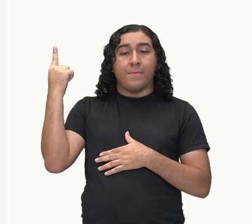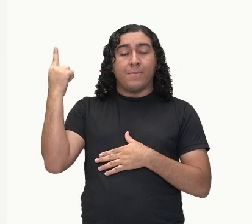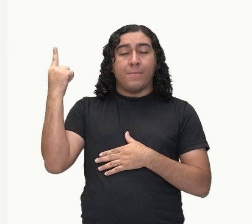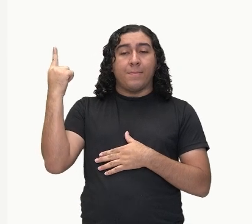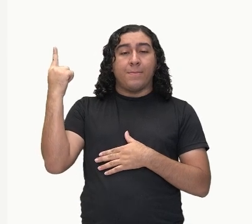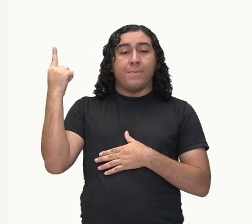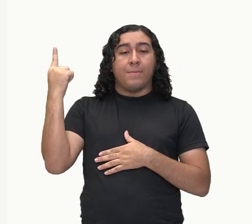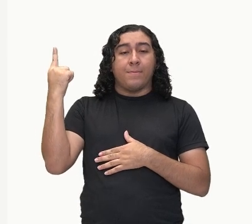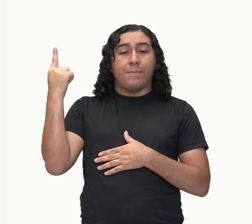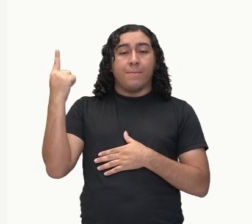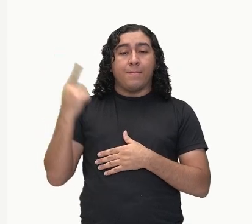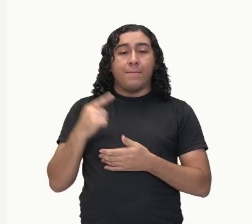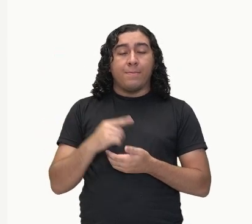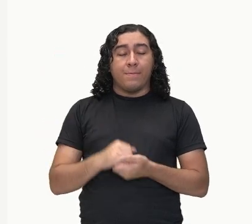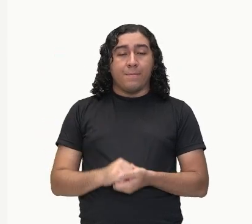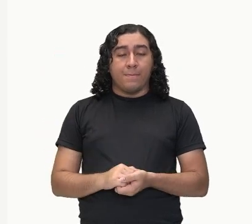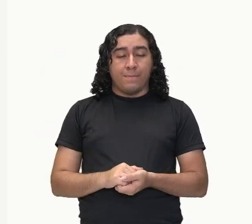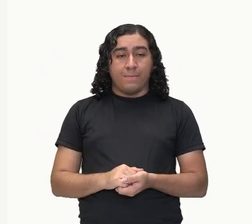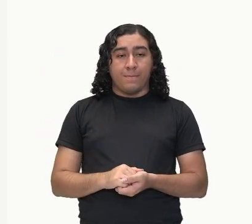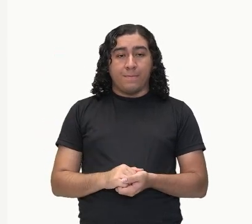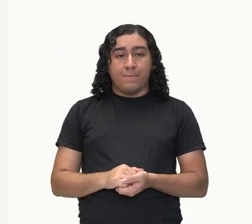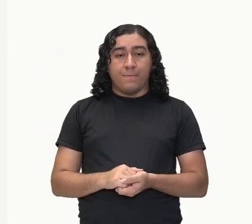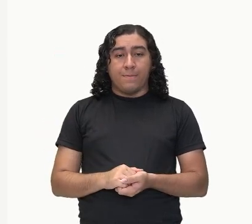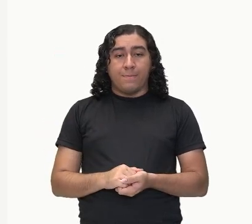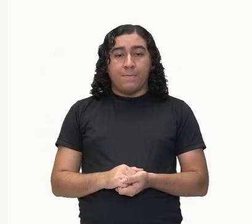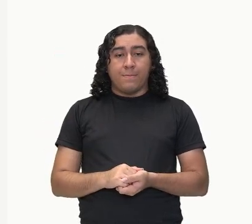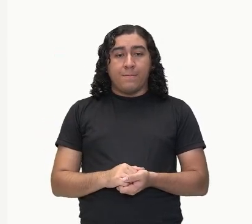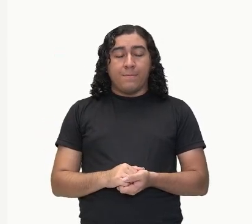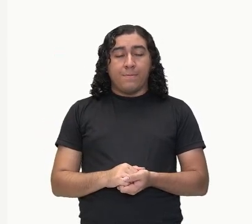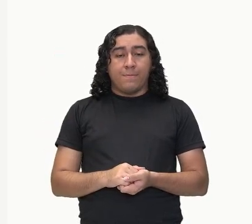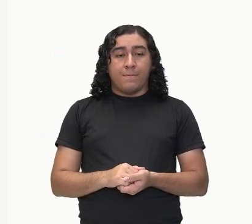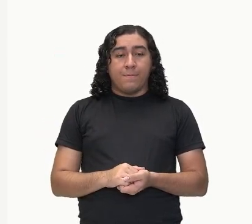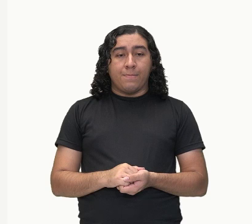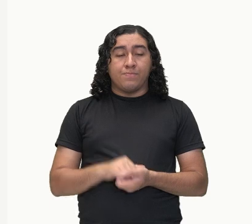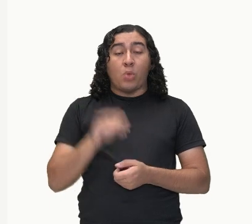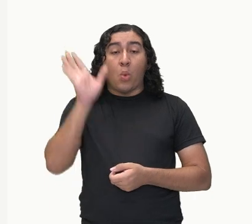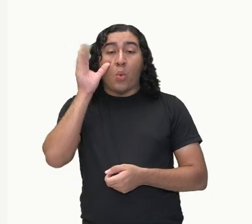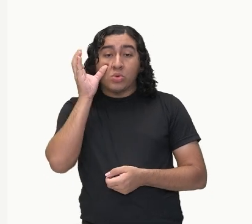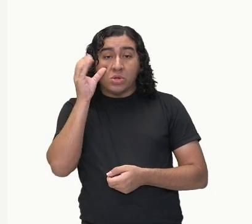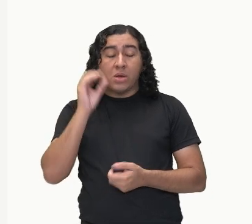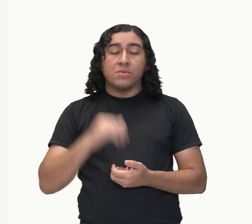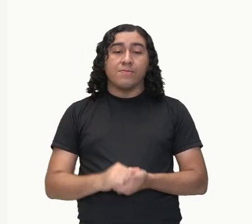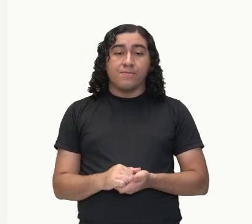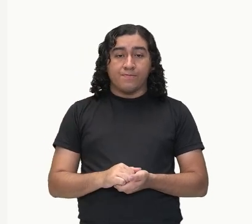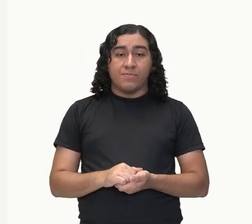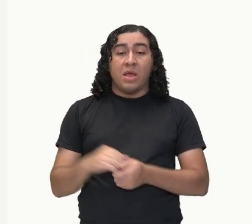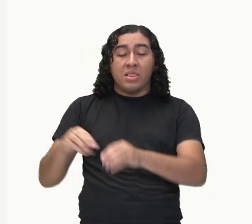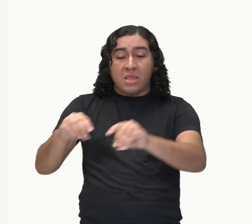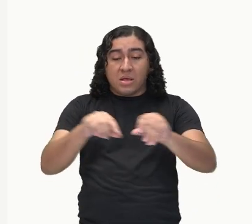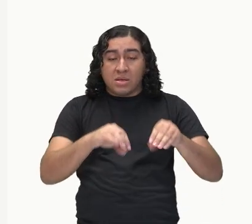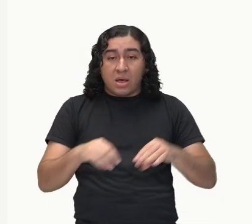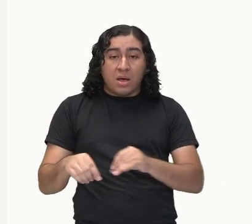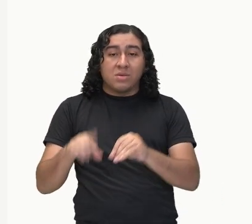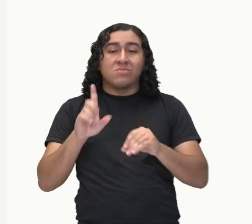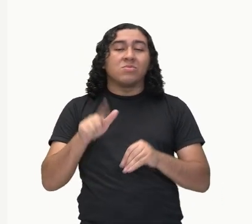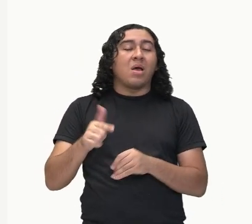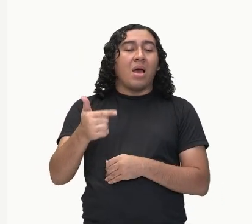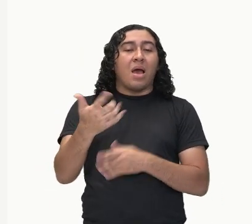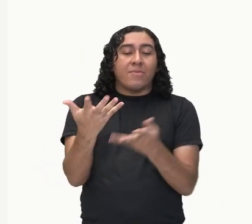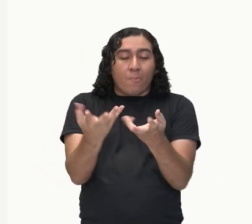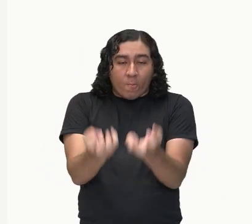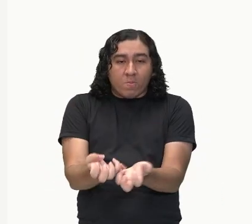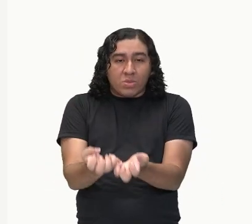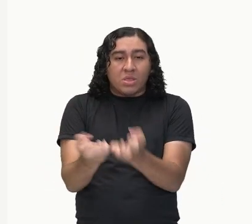escorpiões, insetos e aves como avestruzes. E como curiosidade, os desertos são biomas mais secos da Terra,